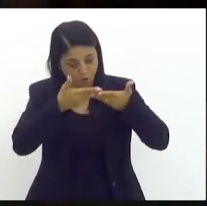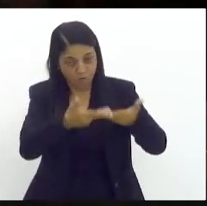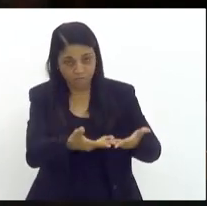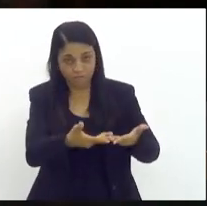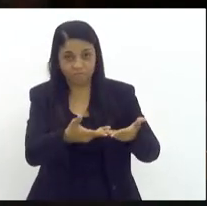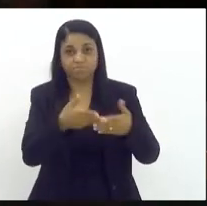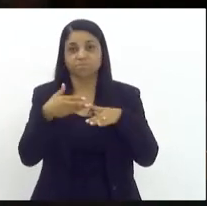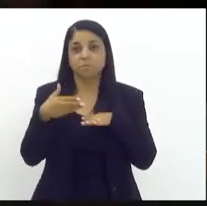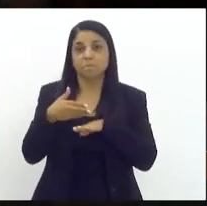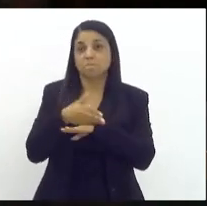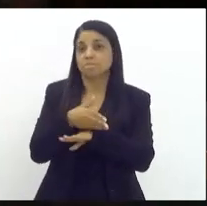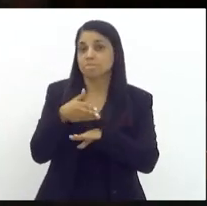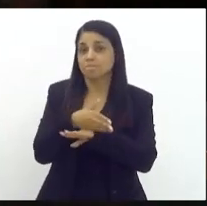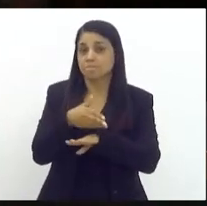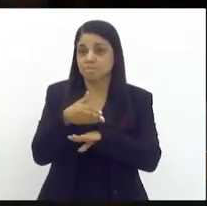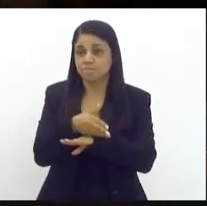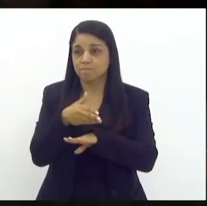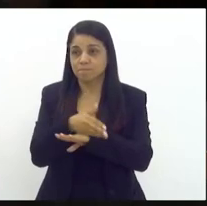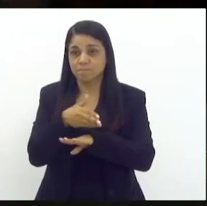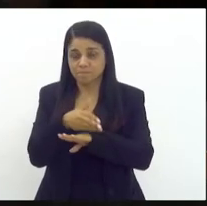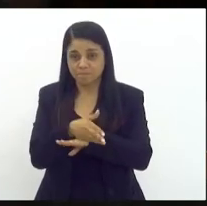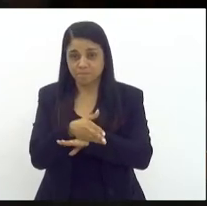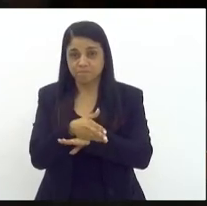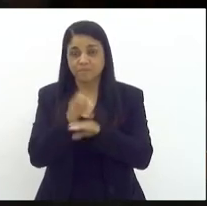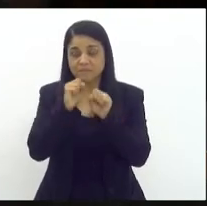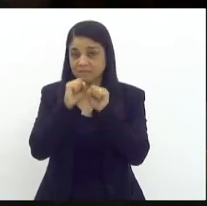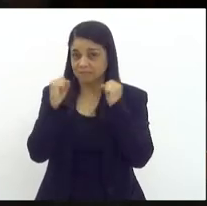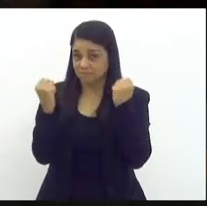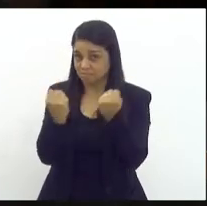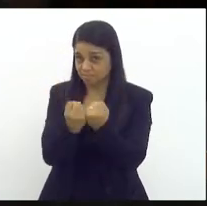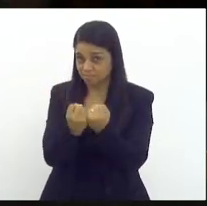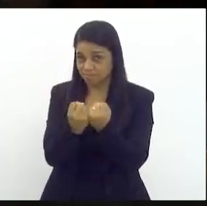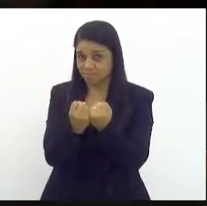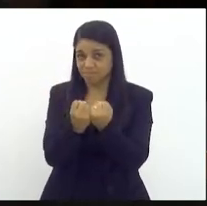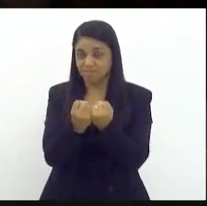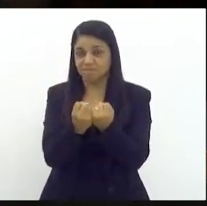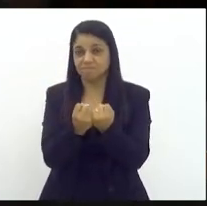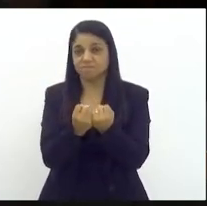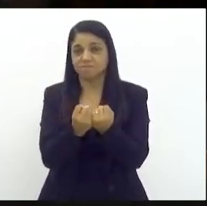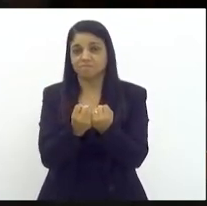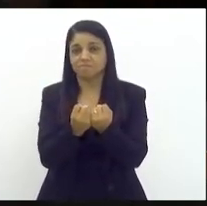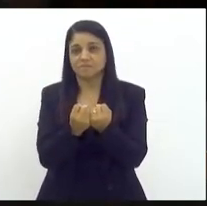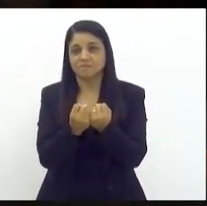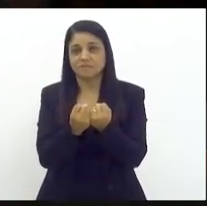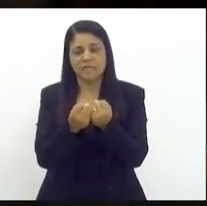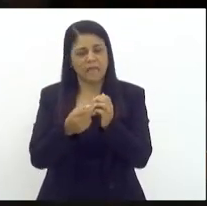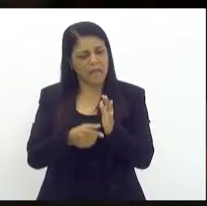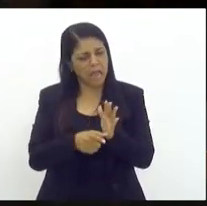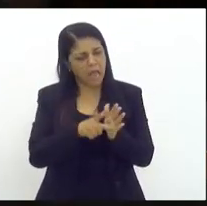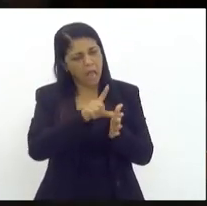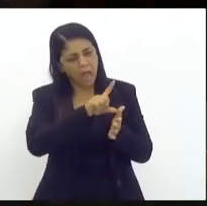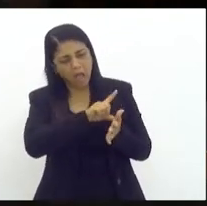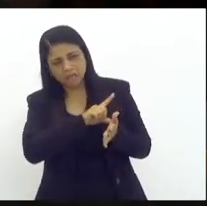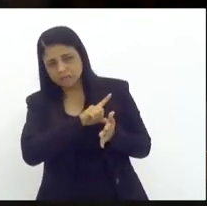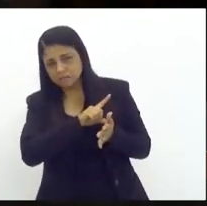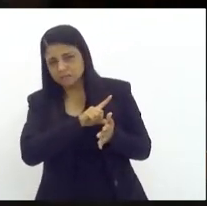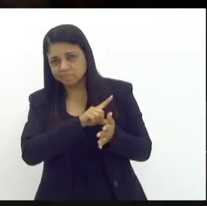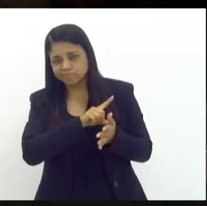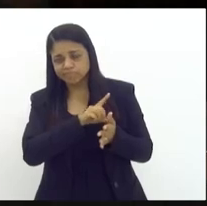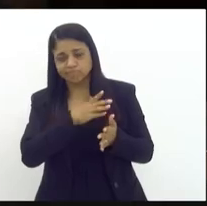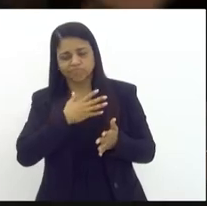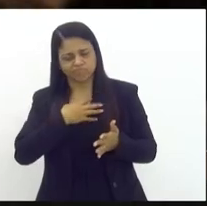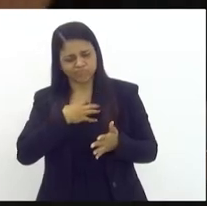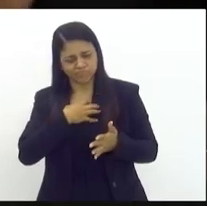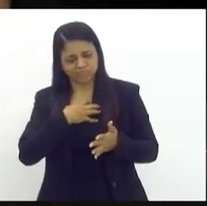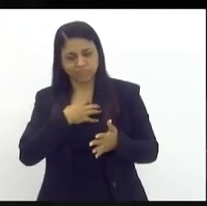participar desse seminário antes de ver a parte que